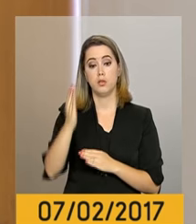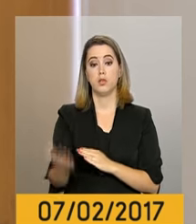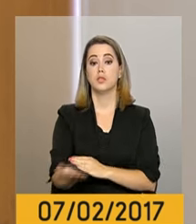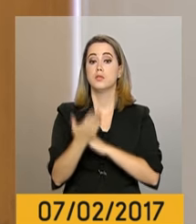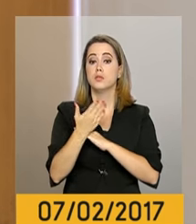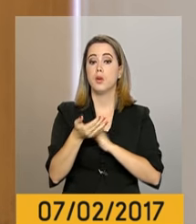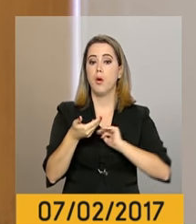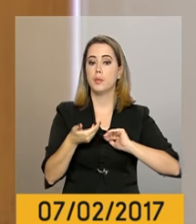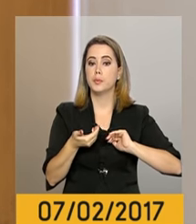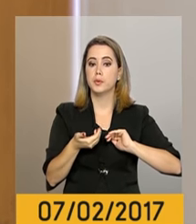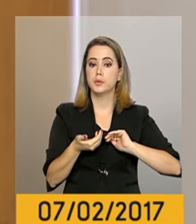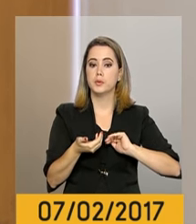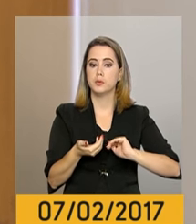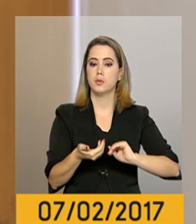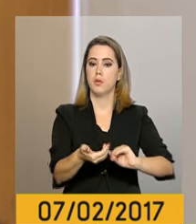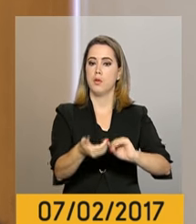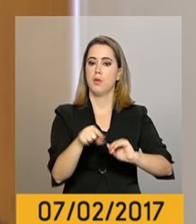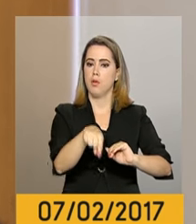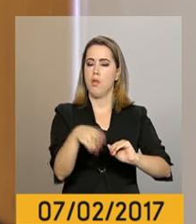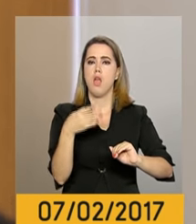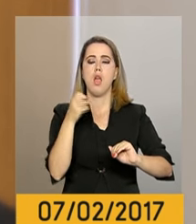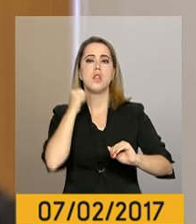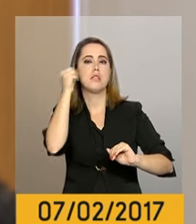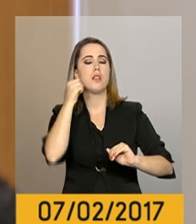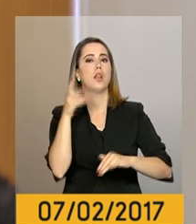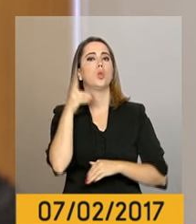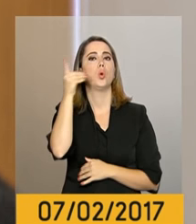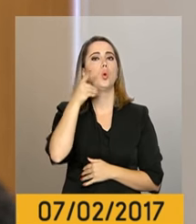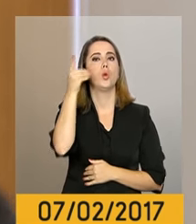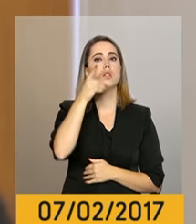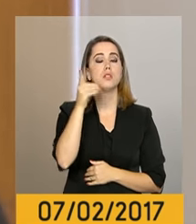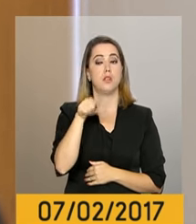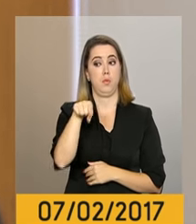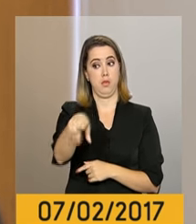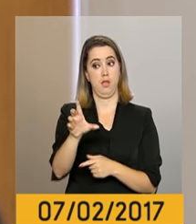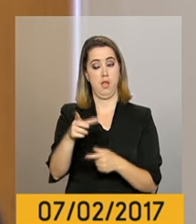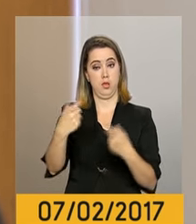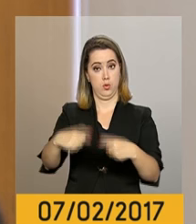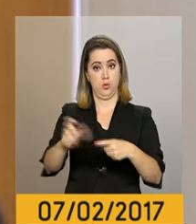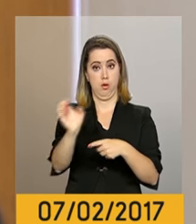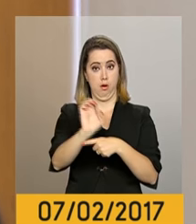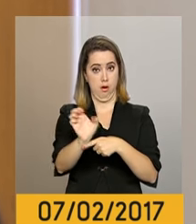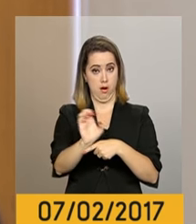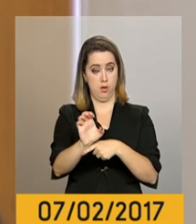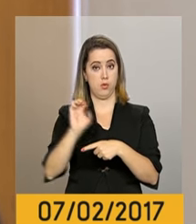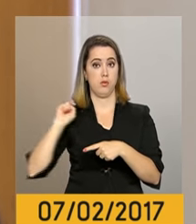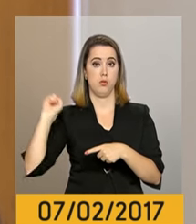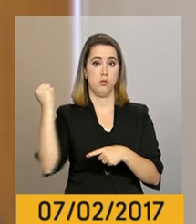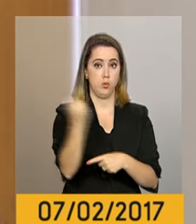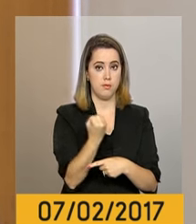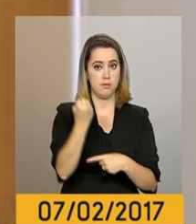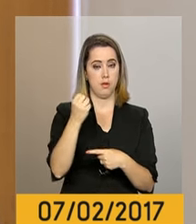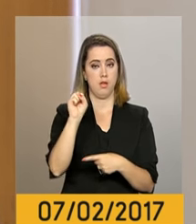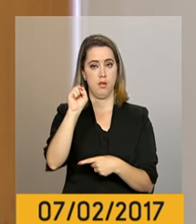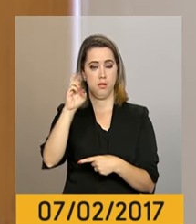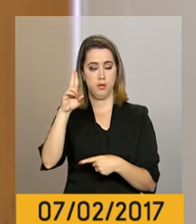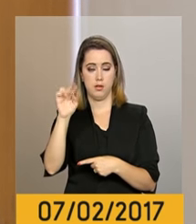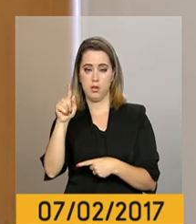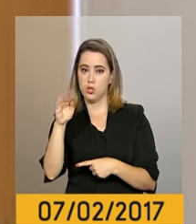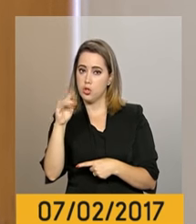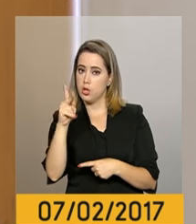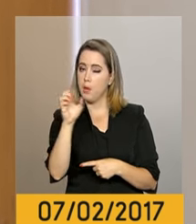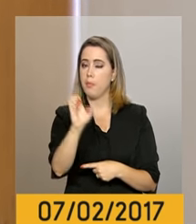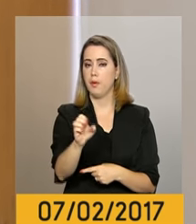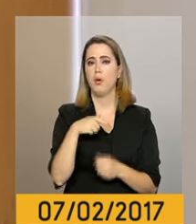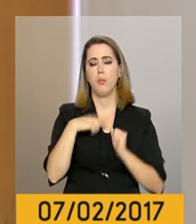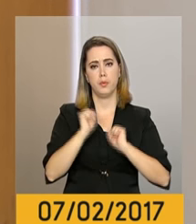a bancada de senadores e deputados de Sergipe tem dado aos nossos projetos, que nos permite vir